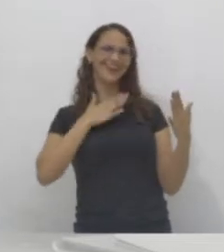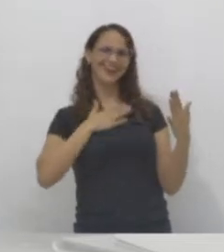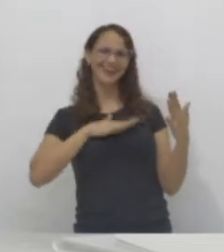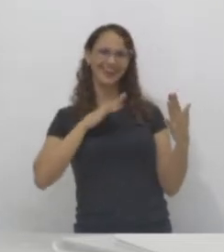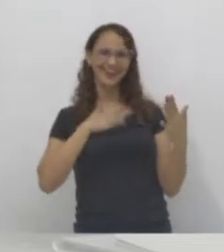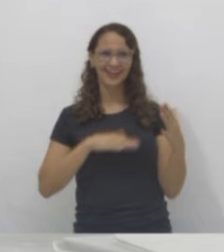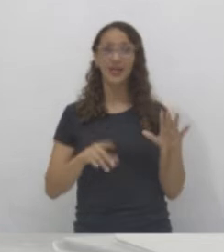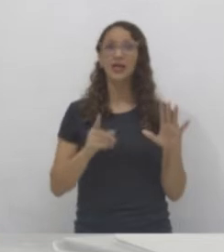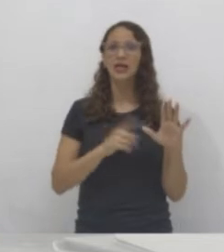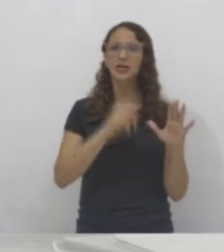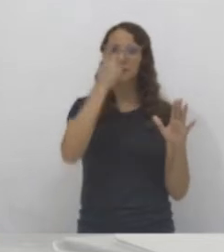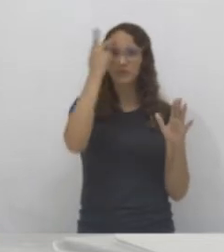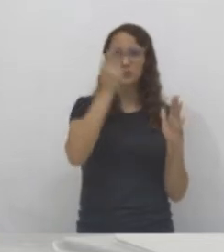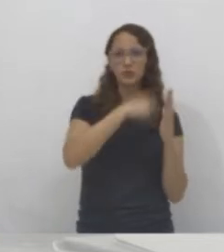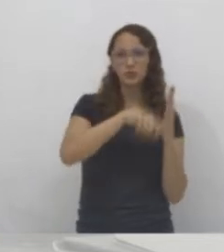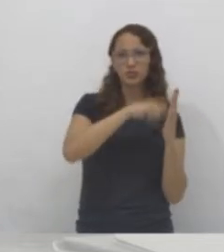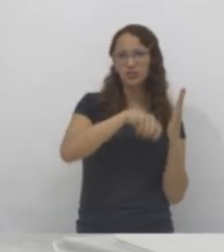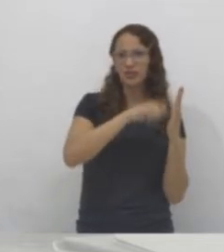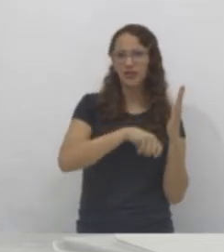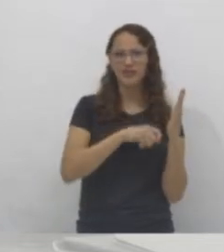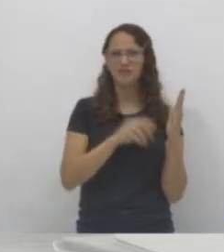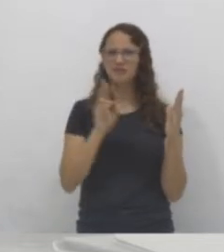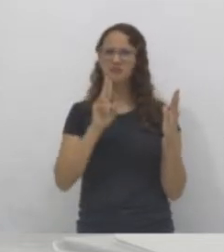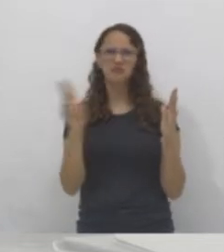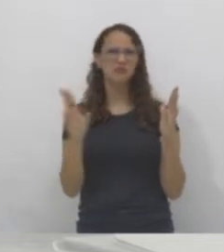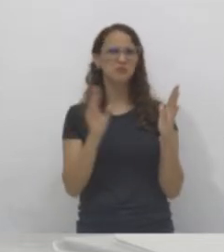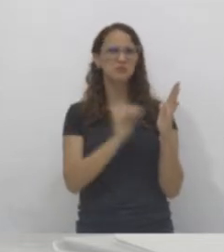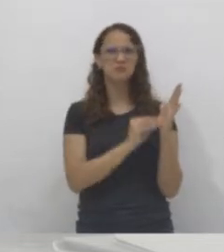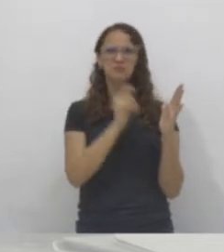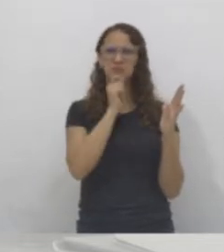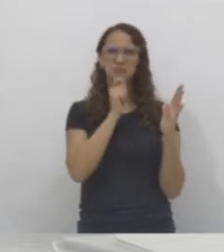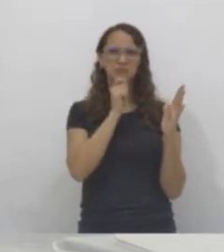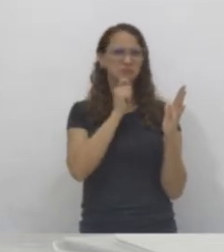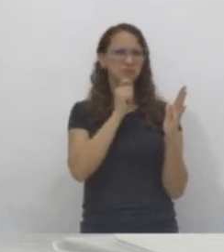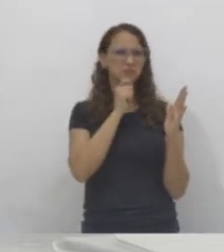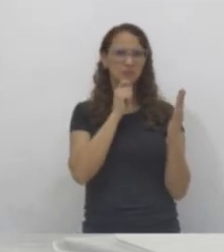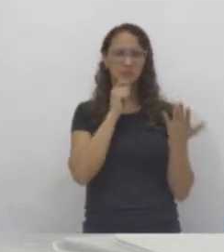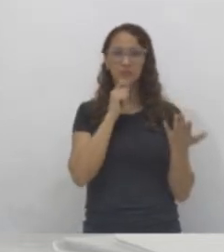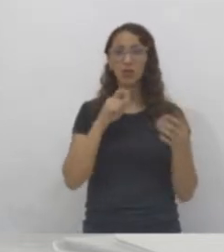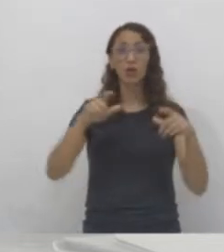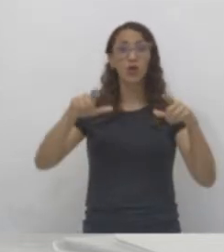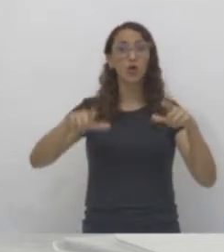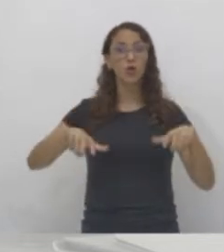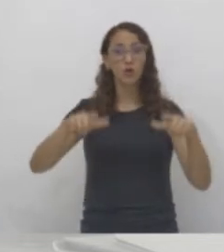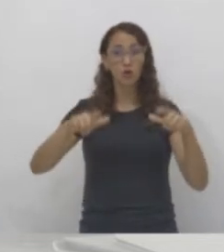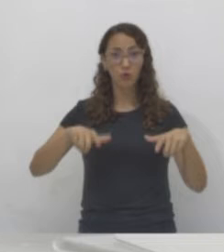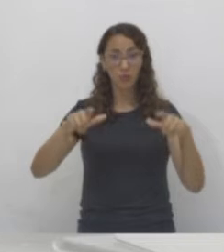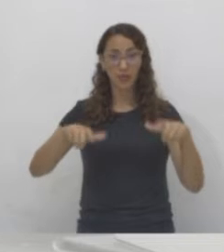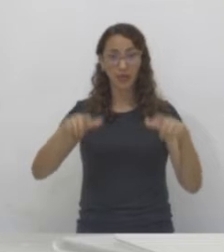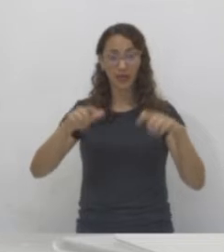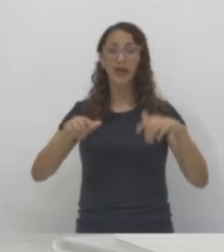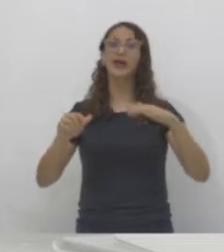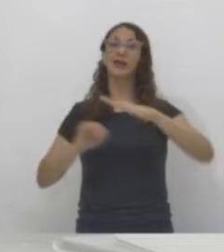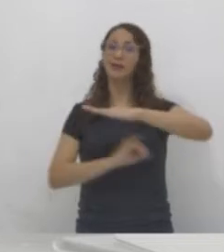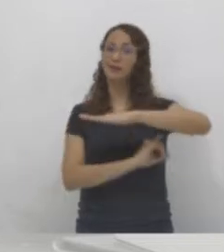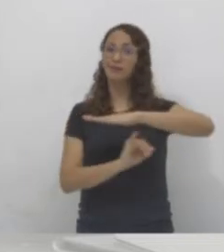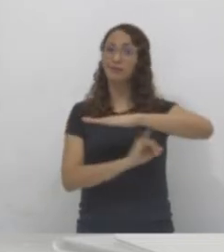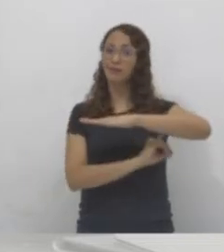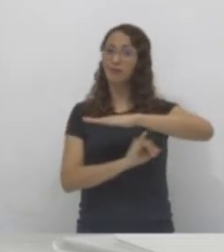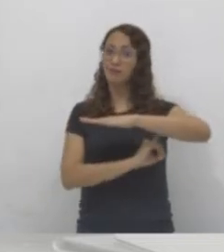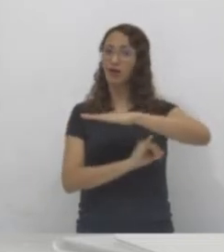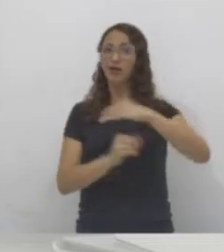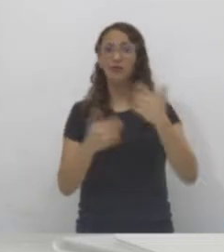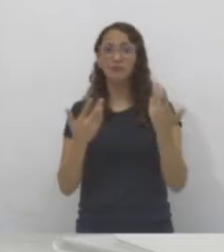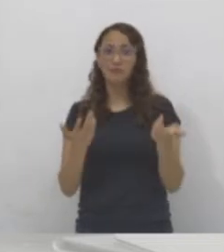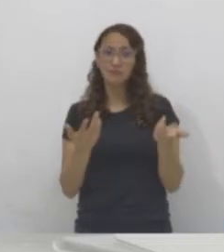certo? E o ambiente é informal. Qual foi o ambiente que aconteceu lá, a piada que eu trabalhei no início da nossa aula?